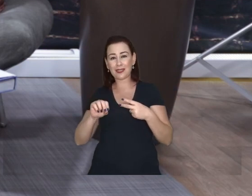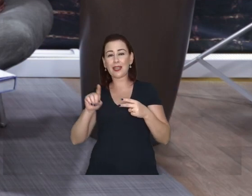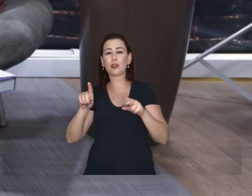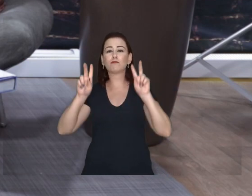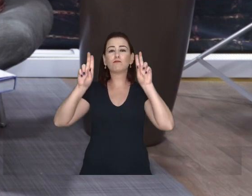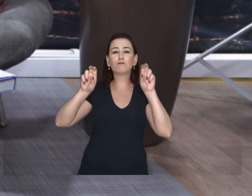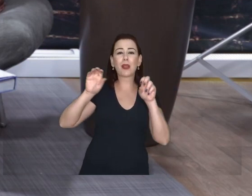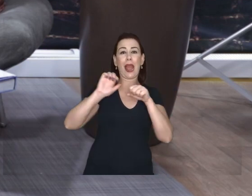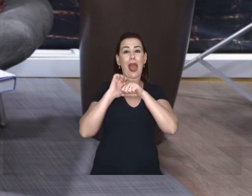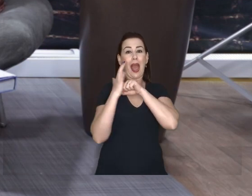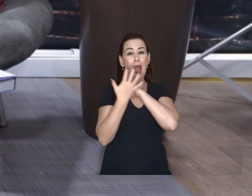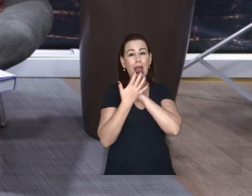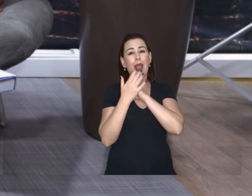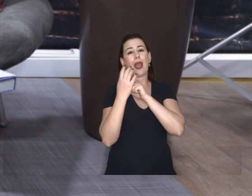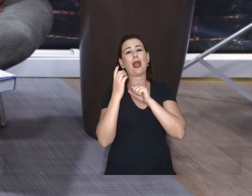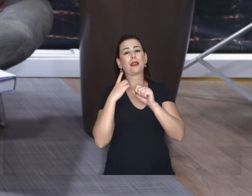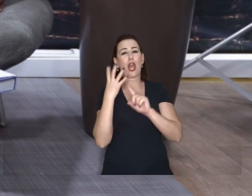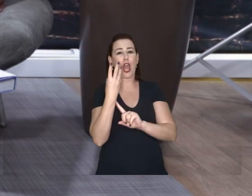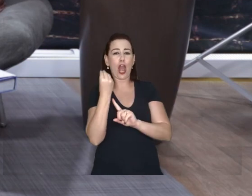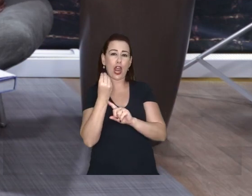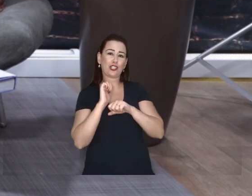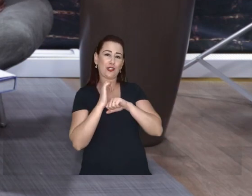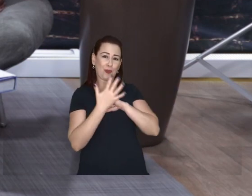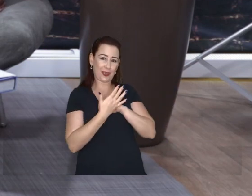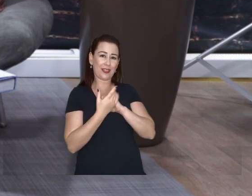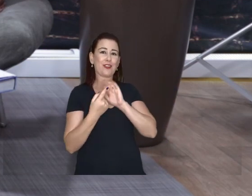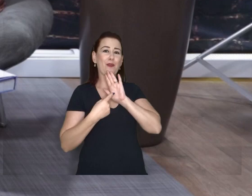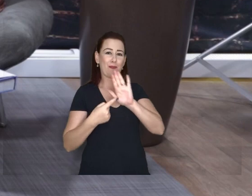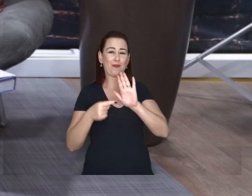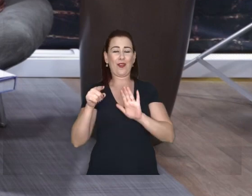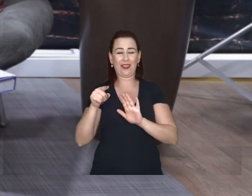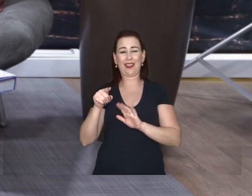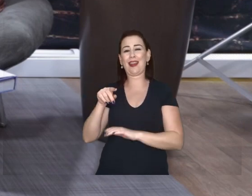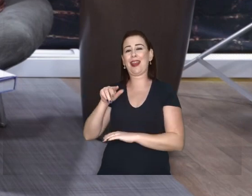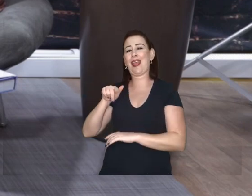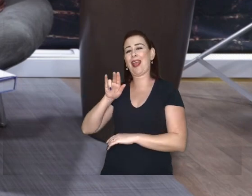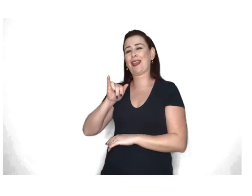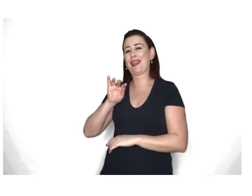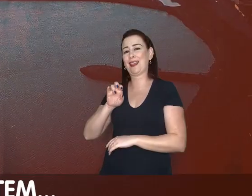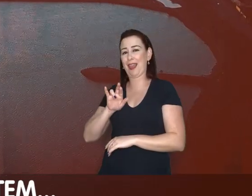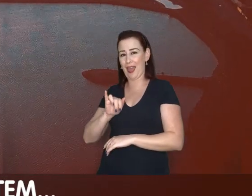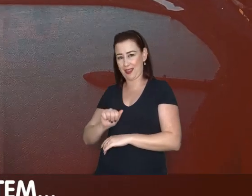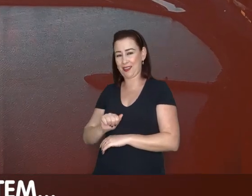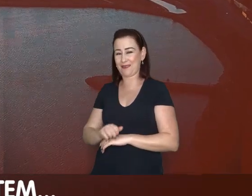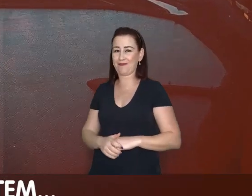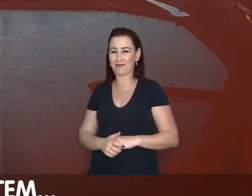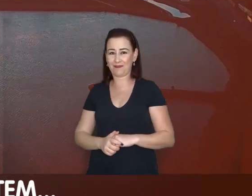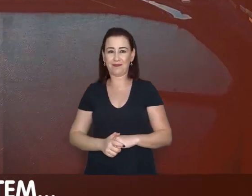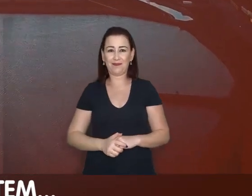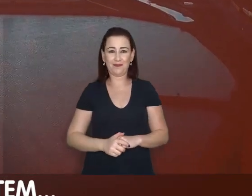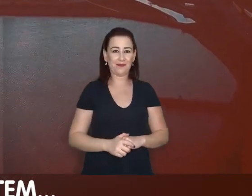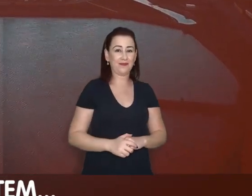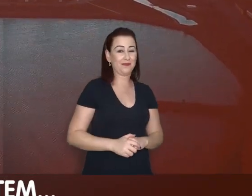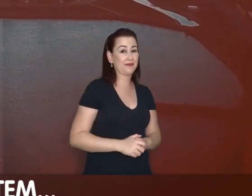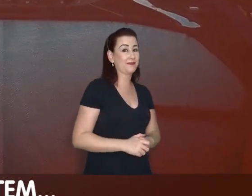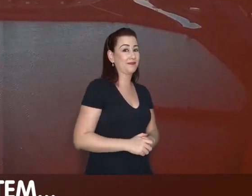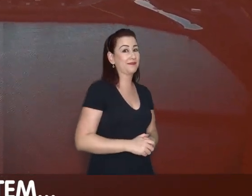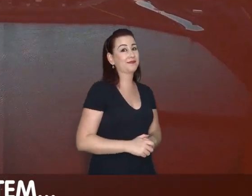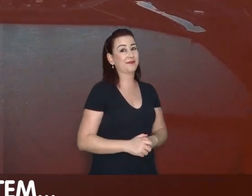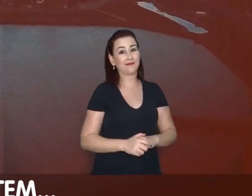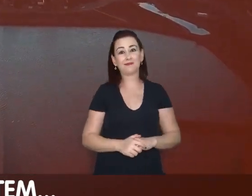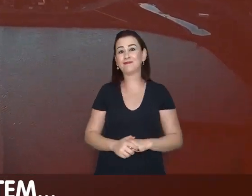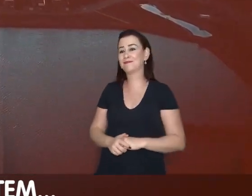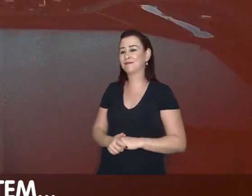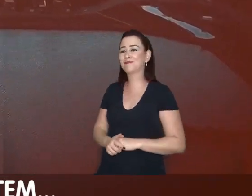na Quarentena, que hoje destacou o artista Marizélia. Olha o balaio de